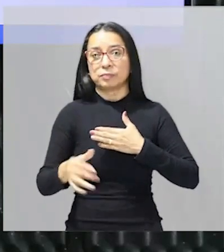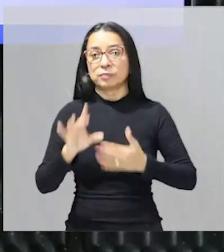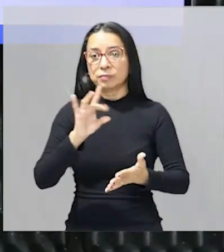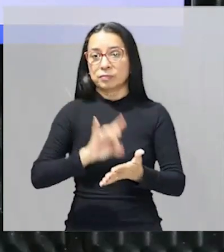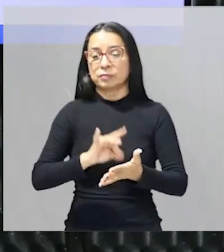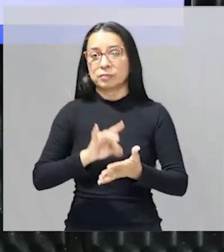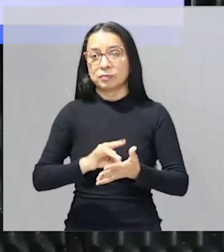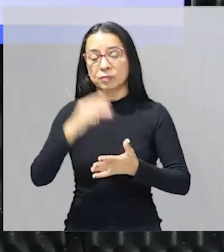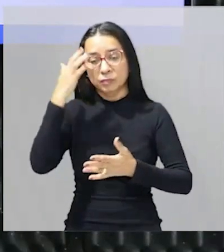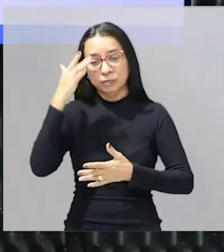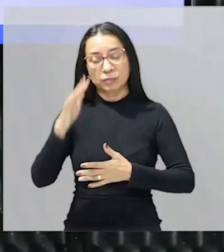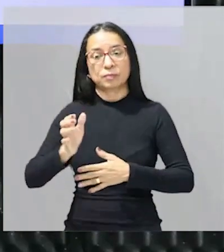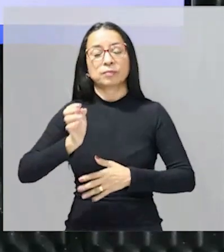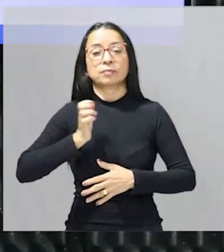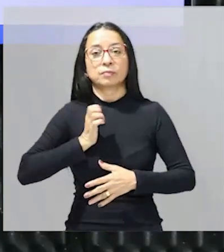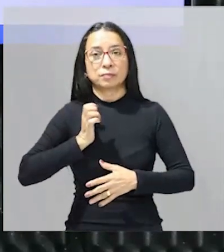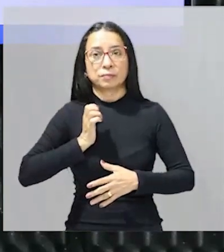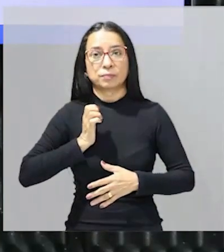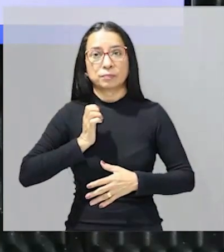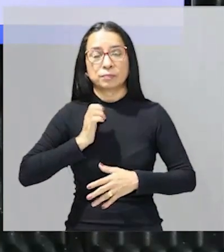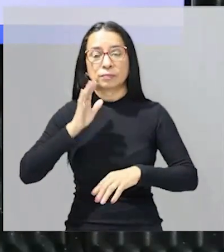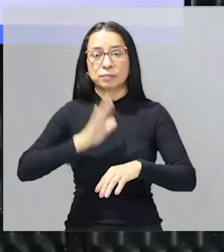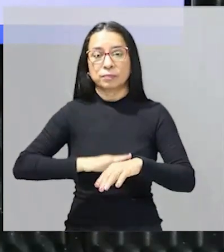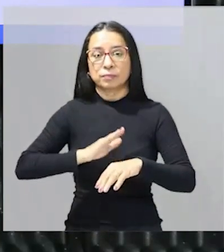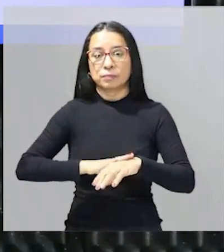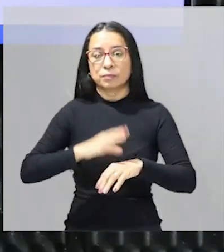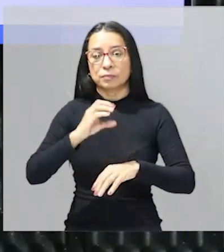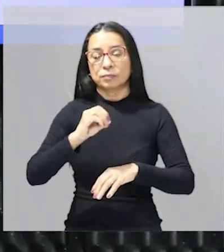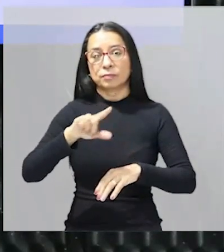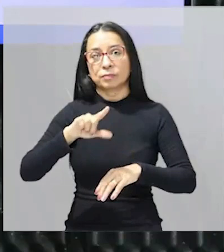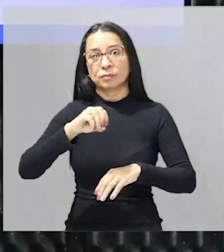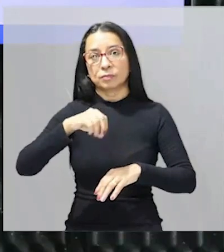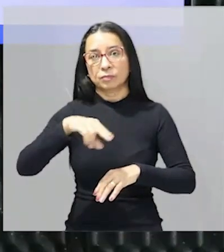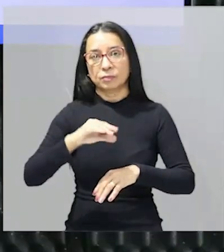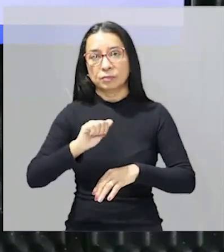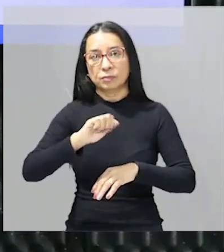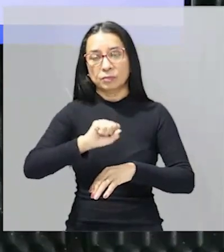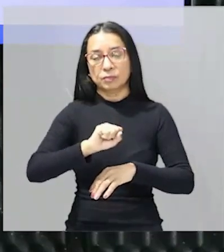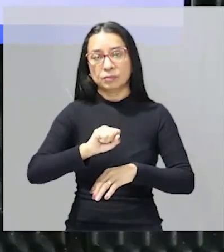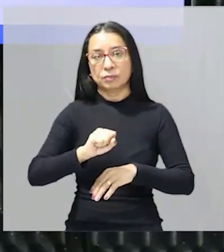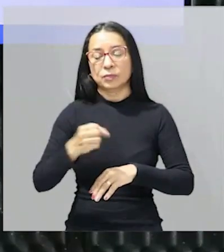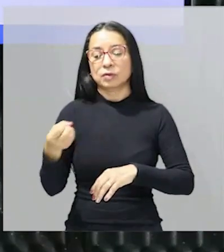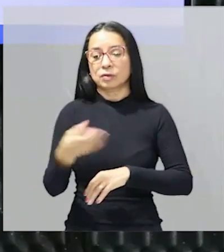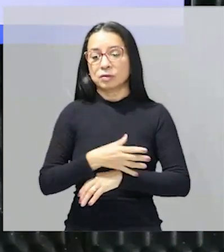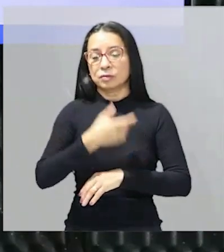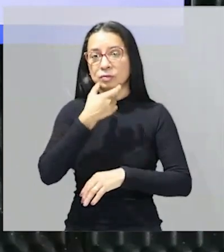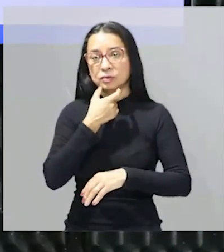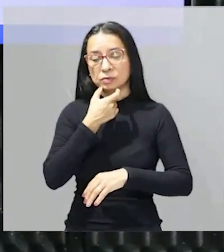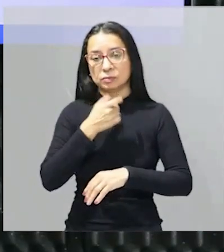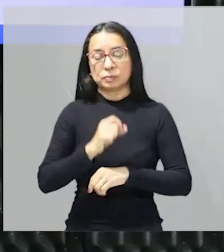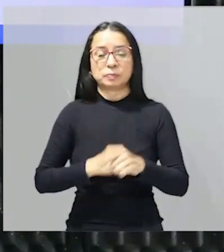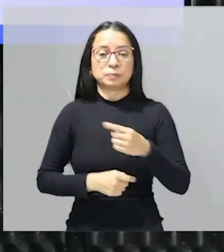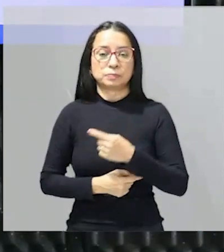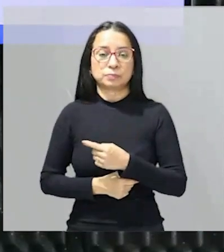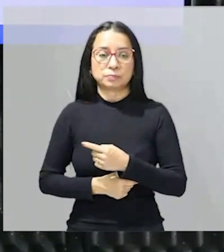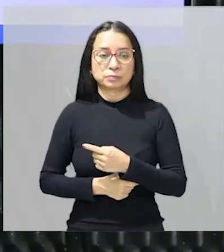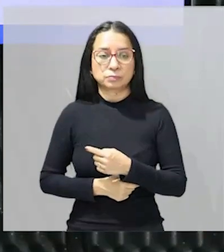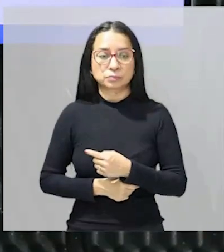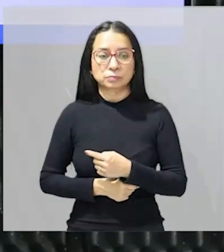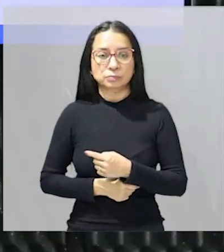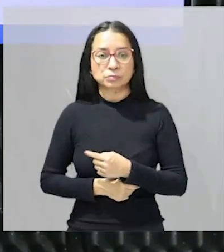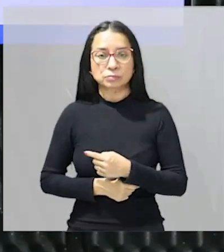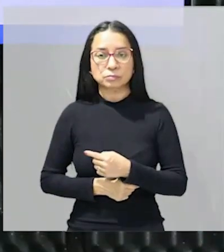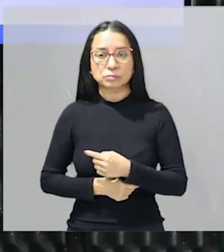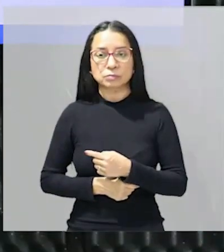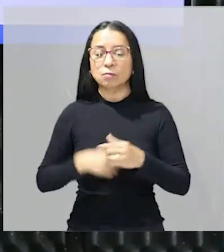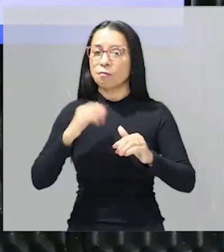uma mentalidade burguesa nessas chamadas colônias da Nova Inglaterra. Não é à toa que elas são chamadas colônias de povoamento,